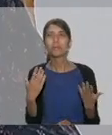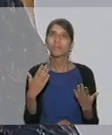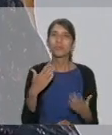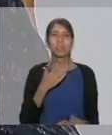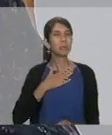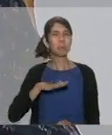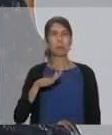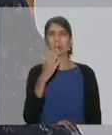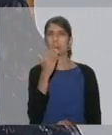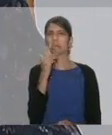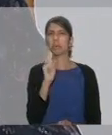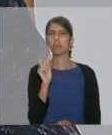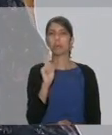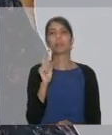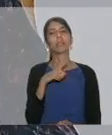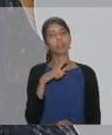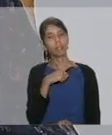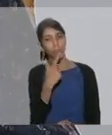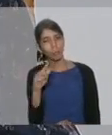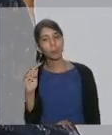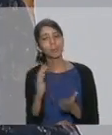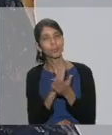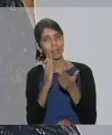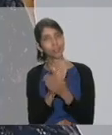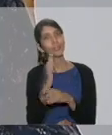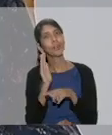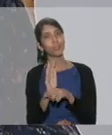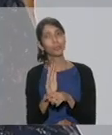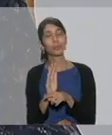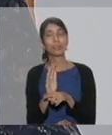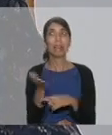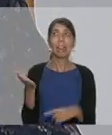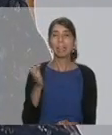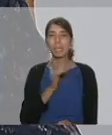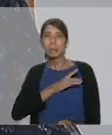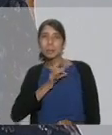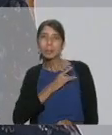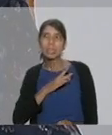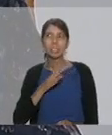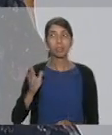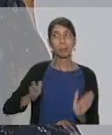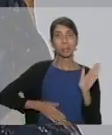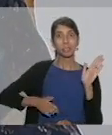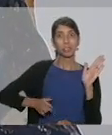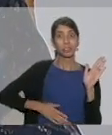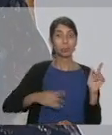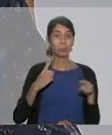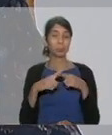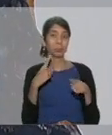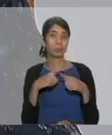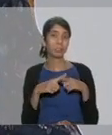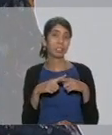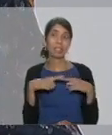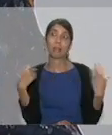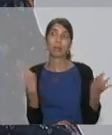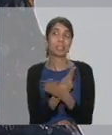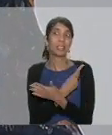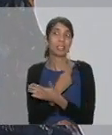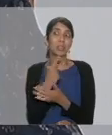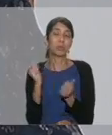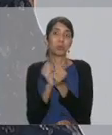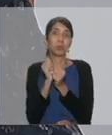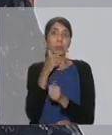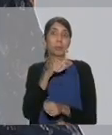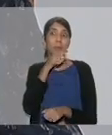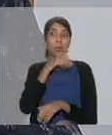Não gosta de comer. Não, peraí, tem outro livro aqui que ajuda. Tá com medo do bandido porque passou uma situação, tava